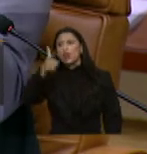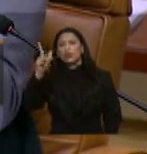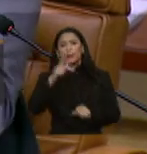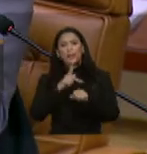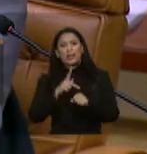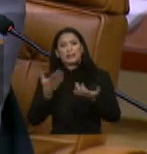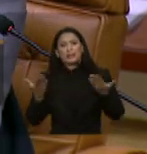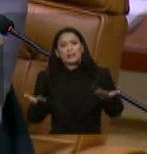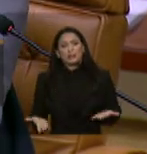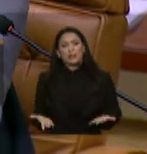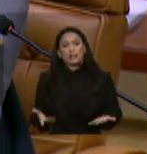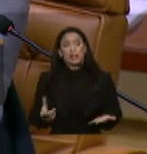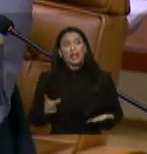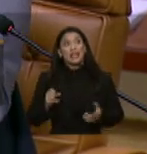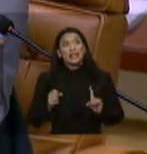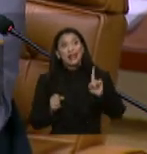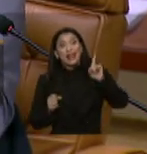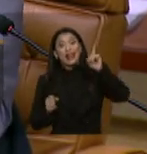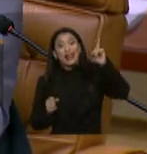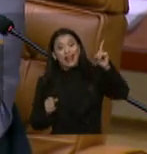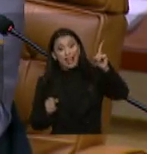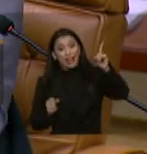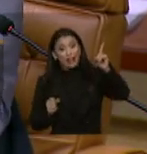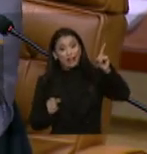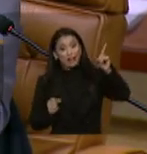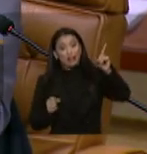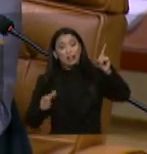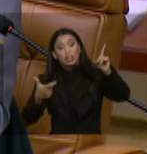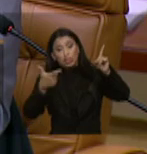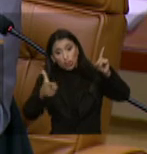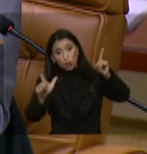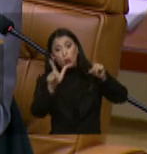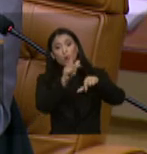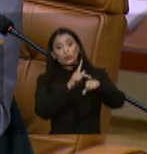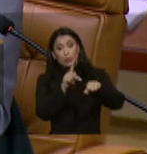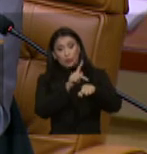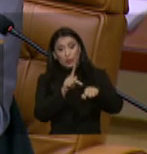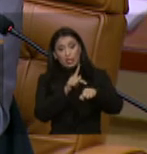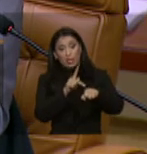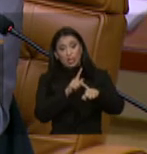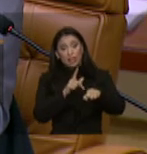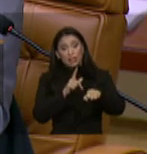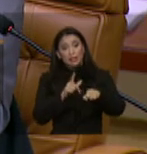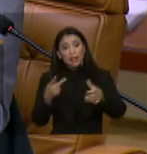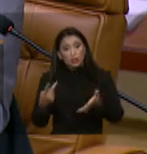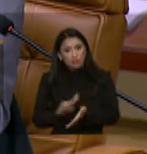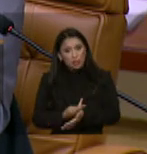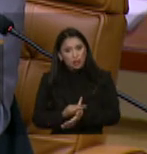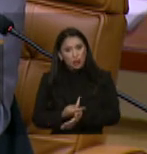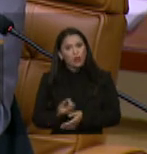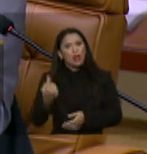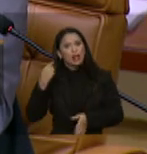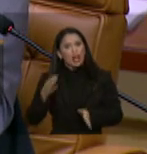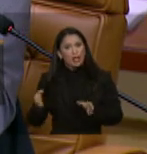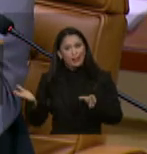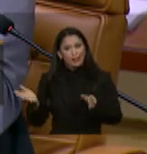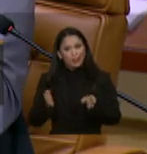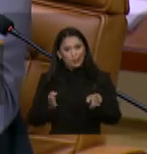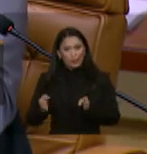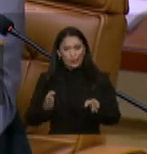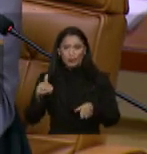uma pessoa passa ou um grupo nas eleições as eleições